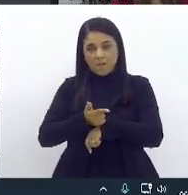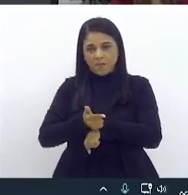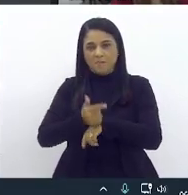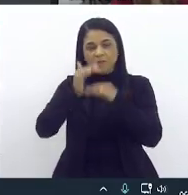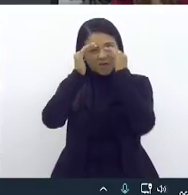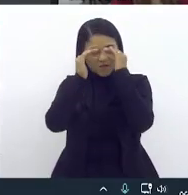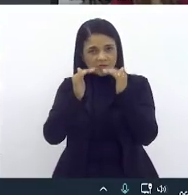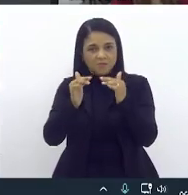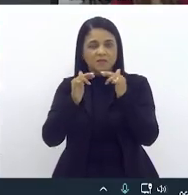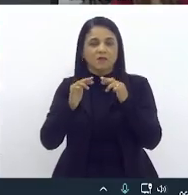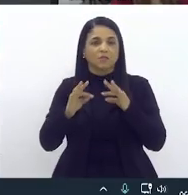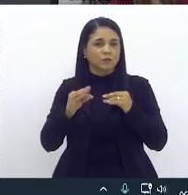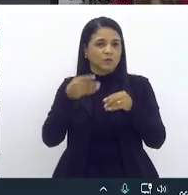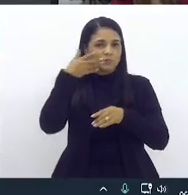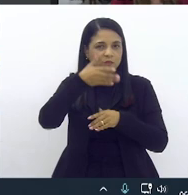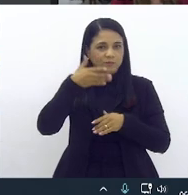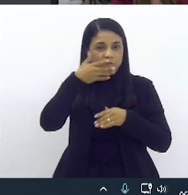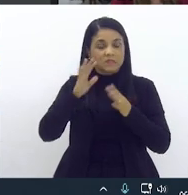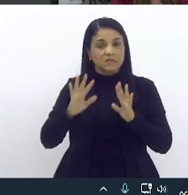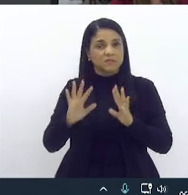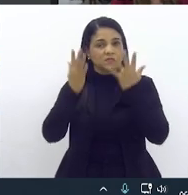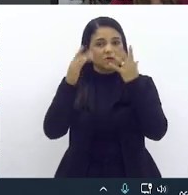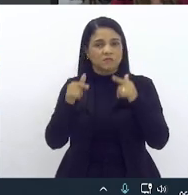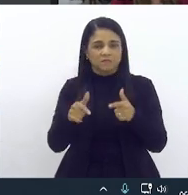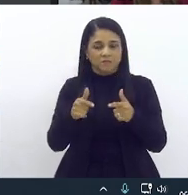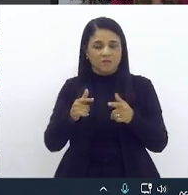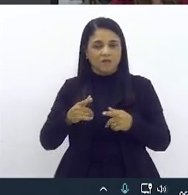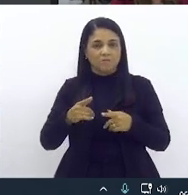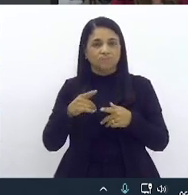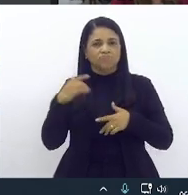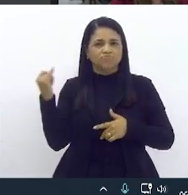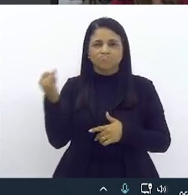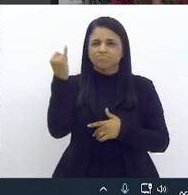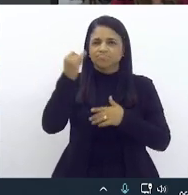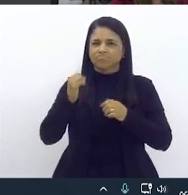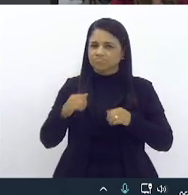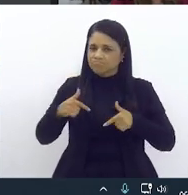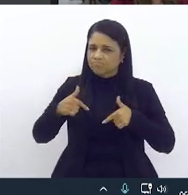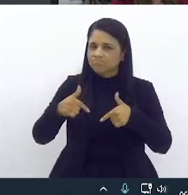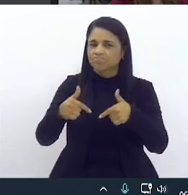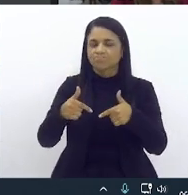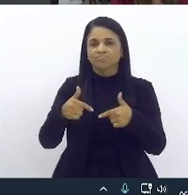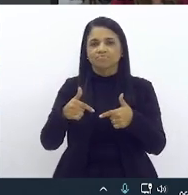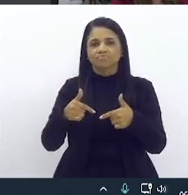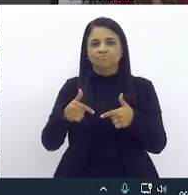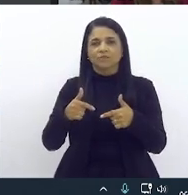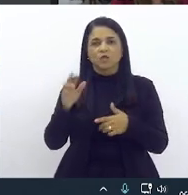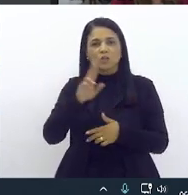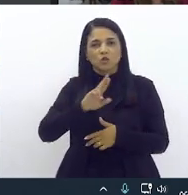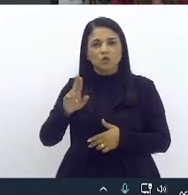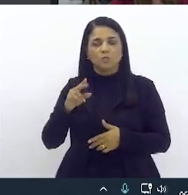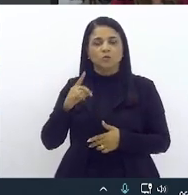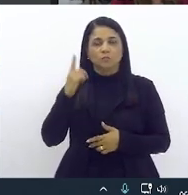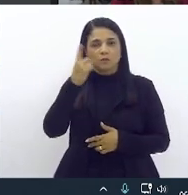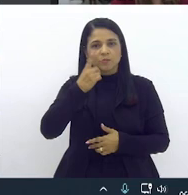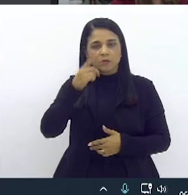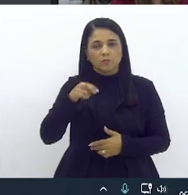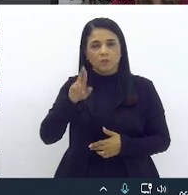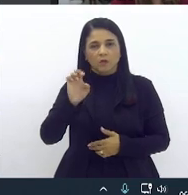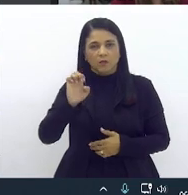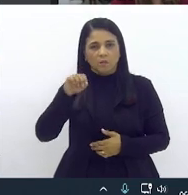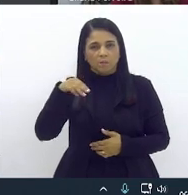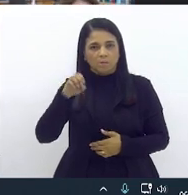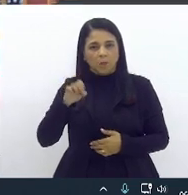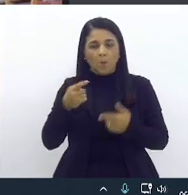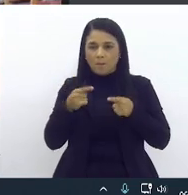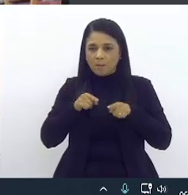fala de todo mundo. Queria inicialmente saudar essa importantíssima atividade em nome do deputado Raymond, que tem sido um grande